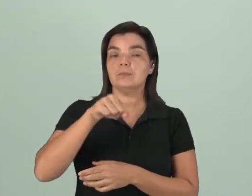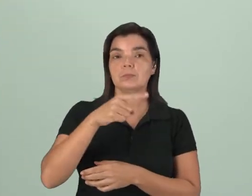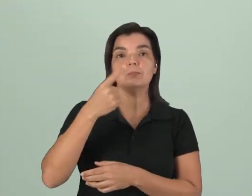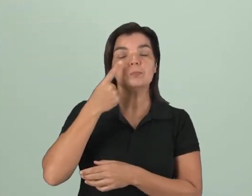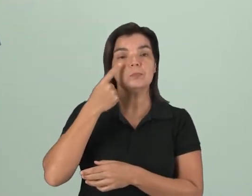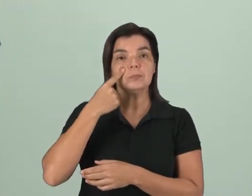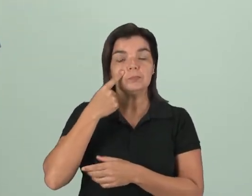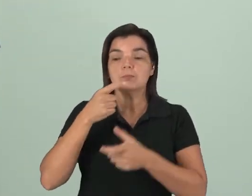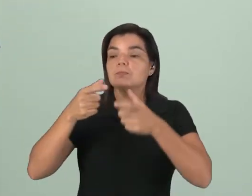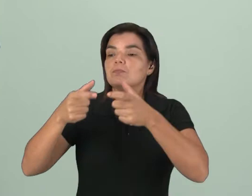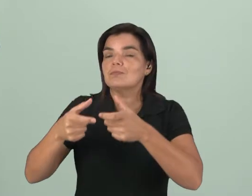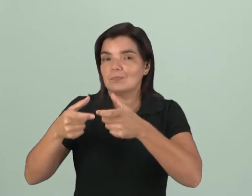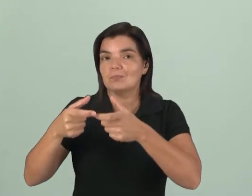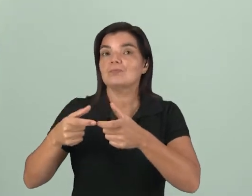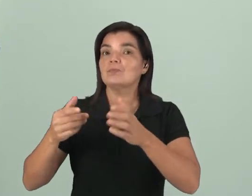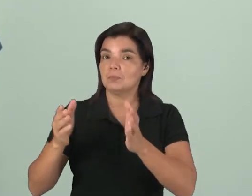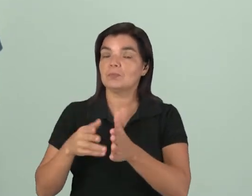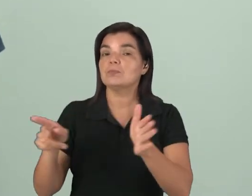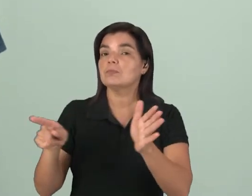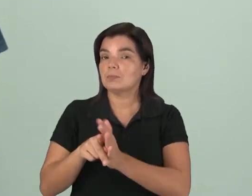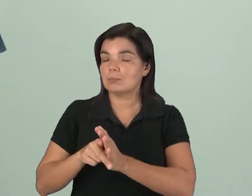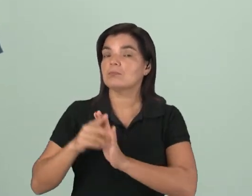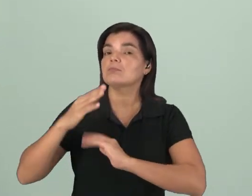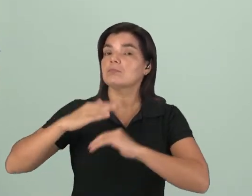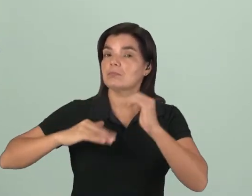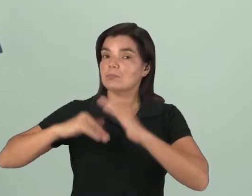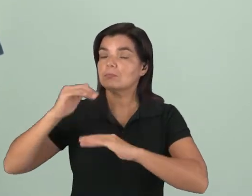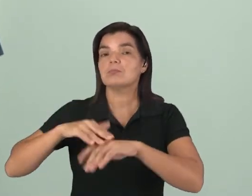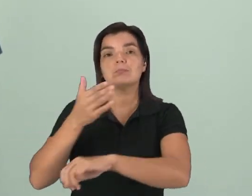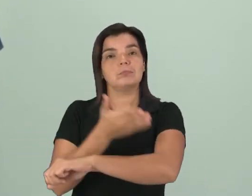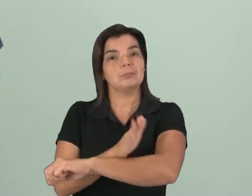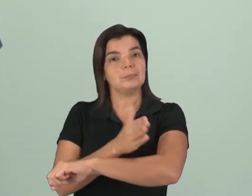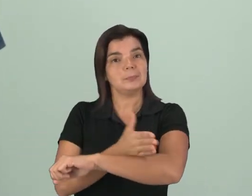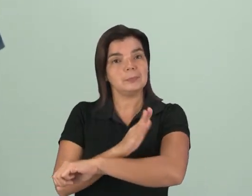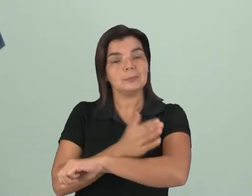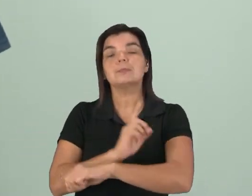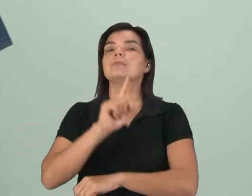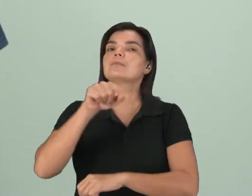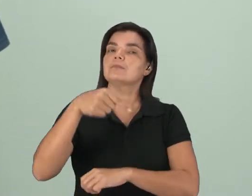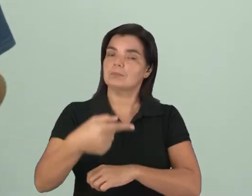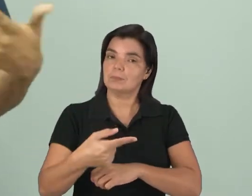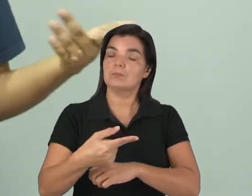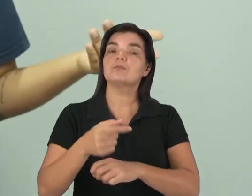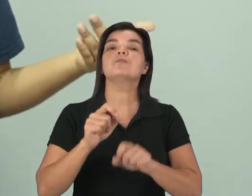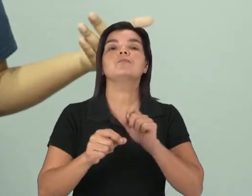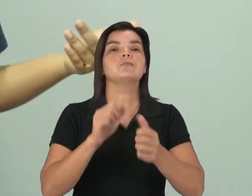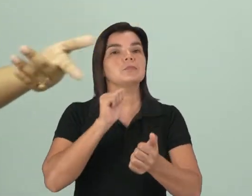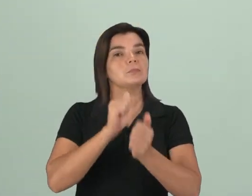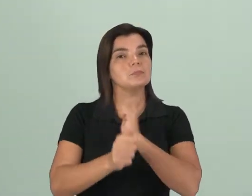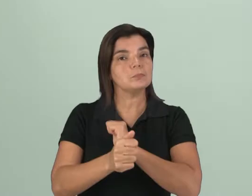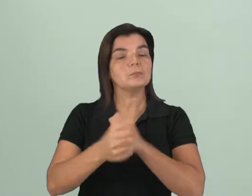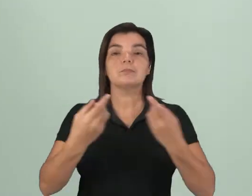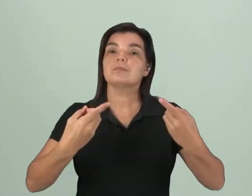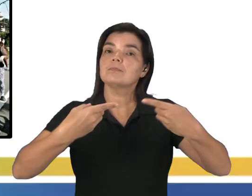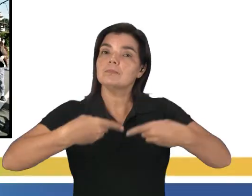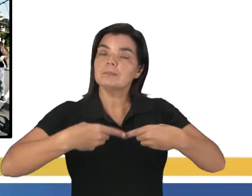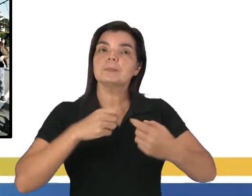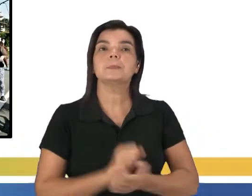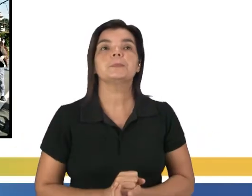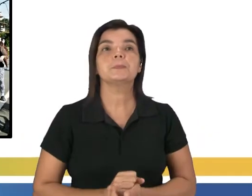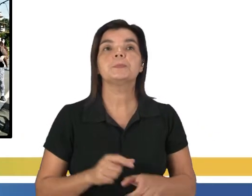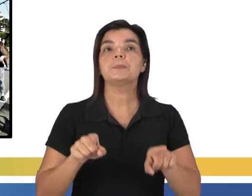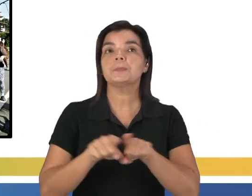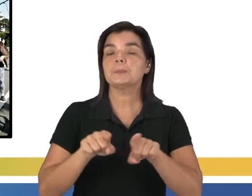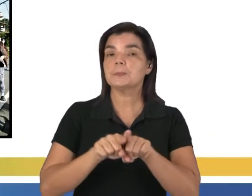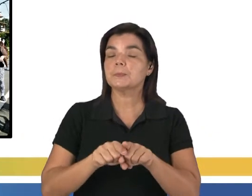procurarem clubes e locais especializados para vocês treinarem para virar um esporte de rendimento. E nós temos